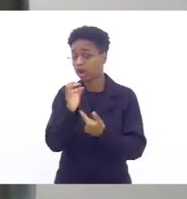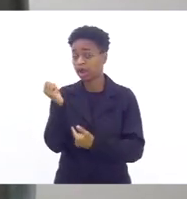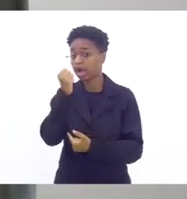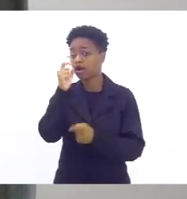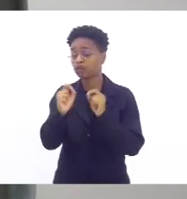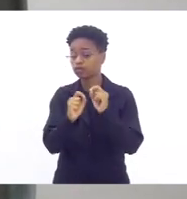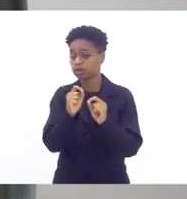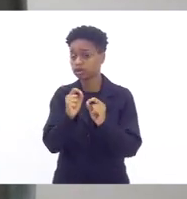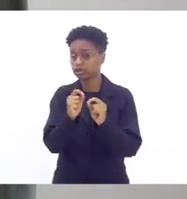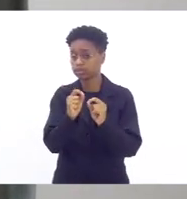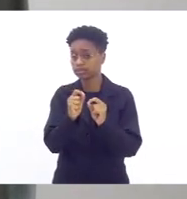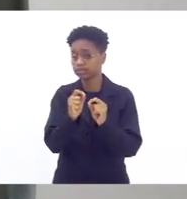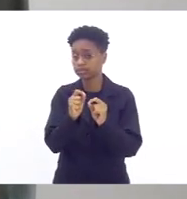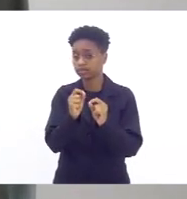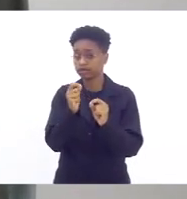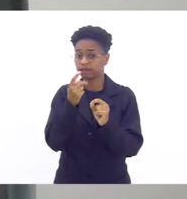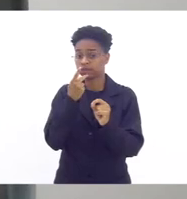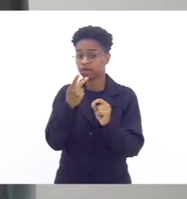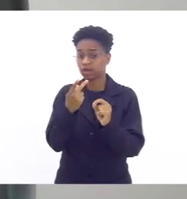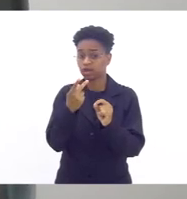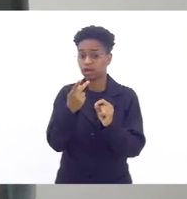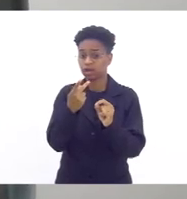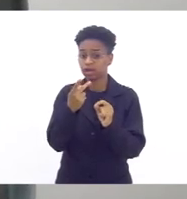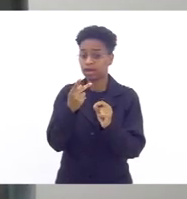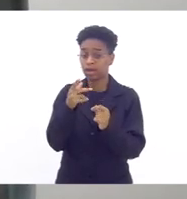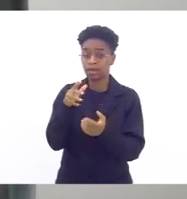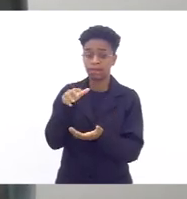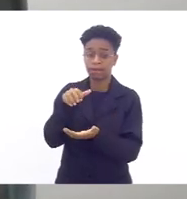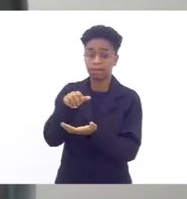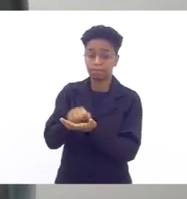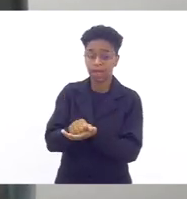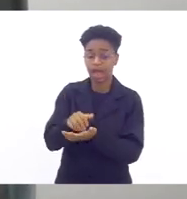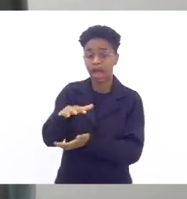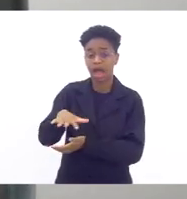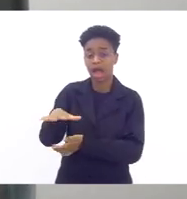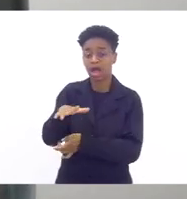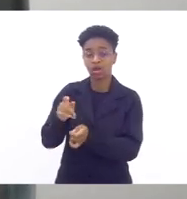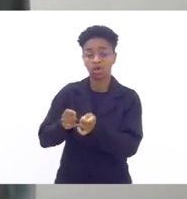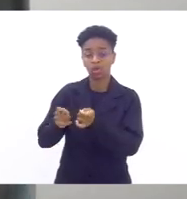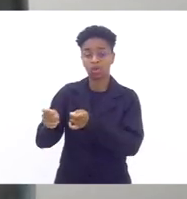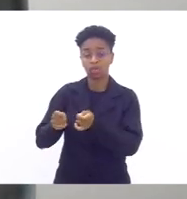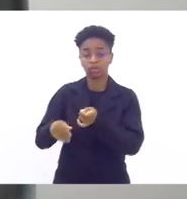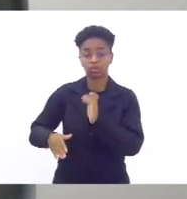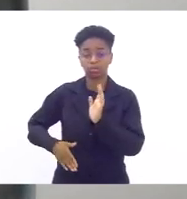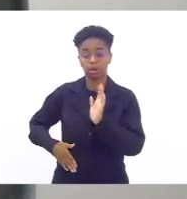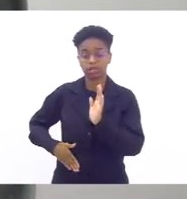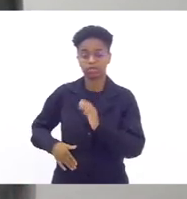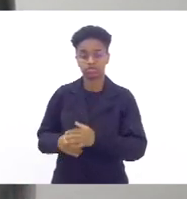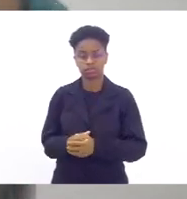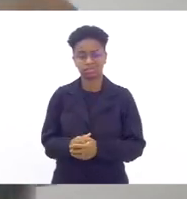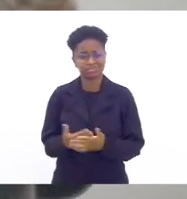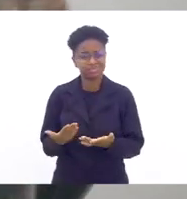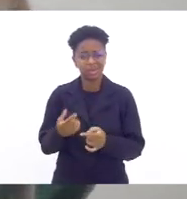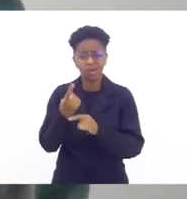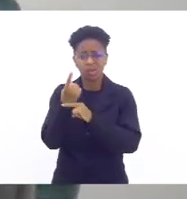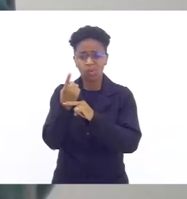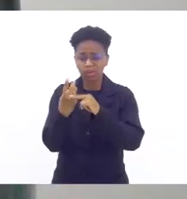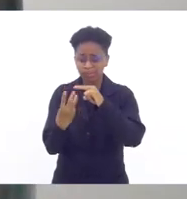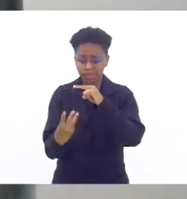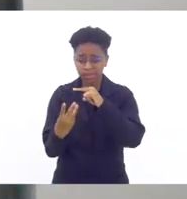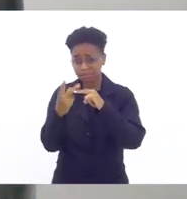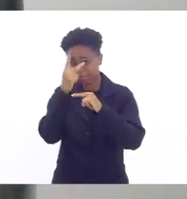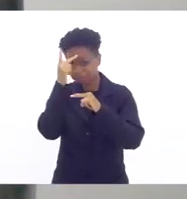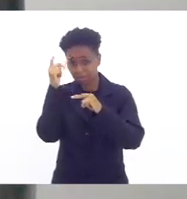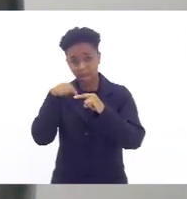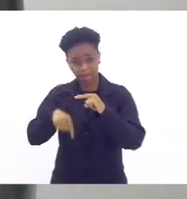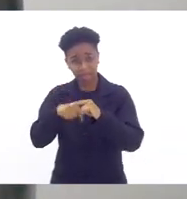dizendo que foi pego em região controlada pelo traficante ou seja um terço das pessoas do Rio de Janeiro